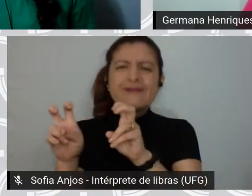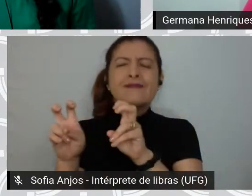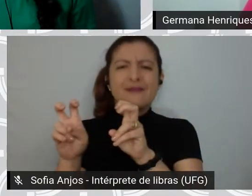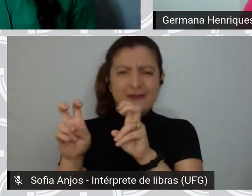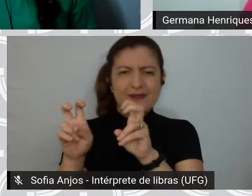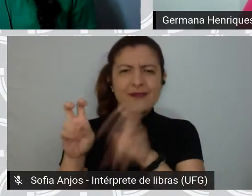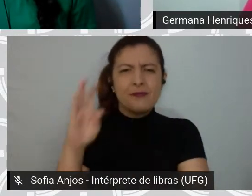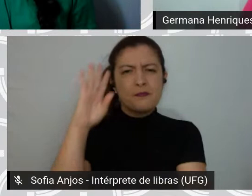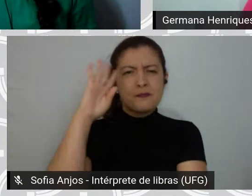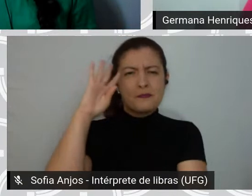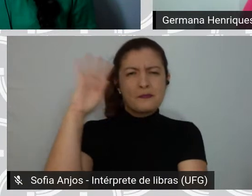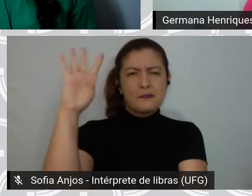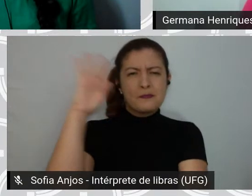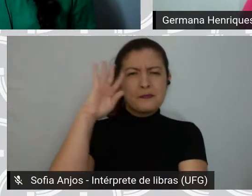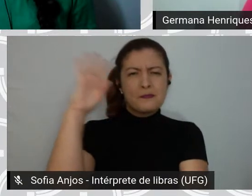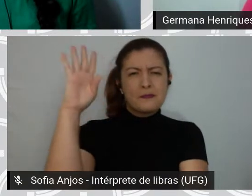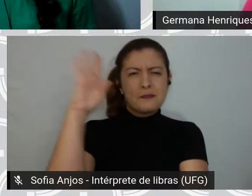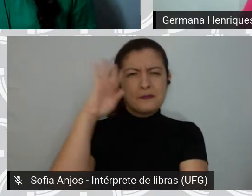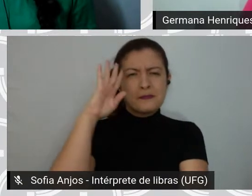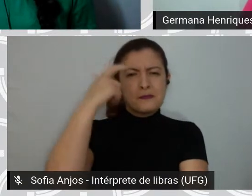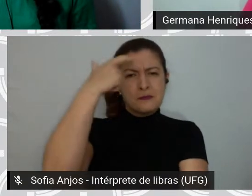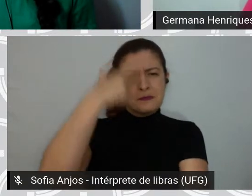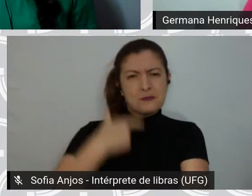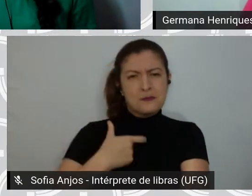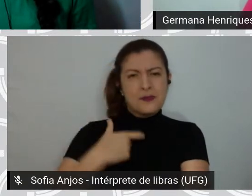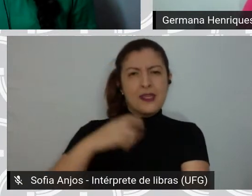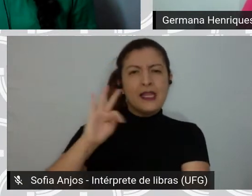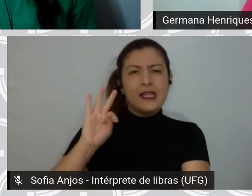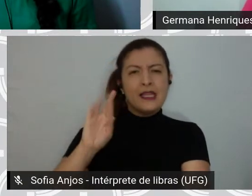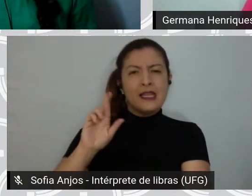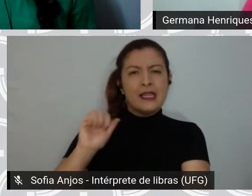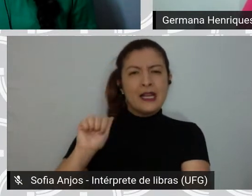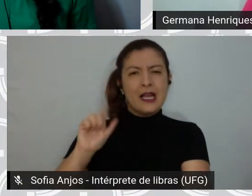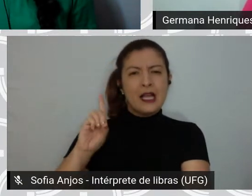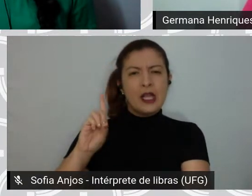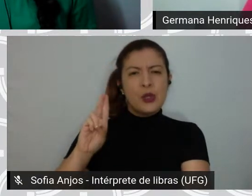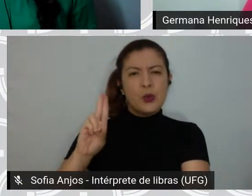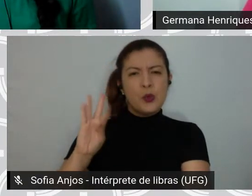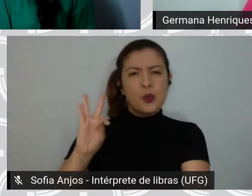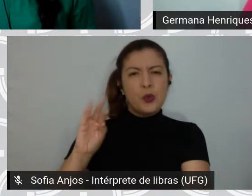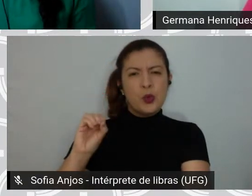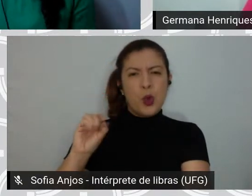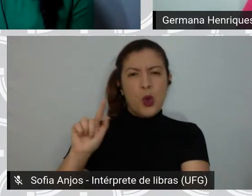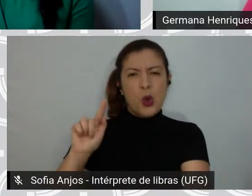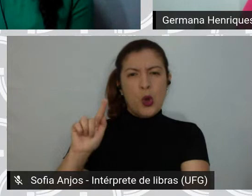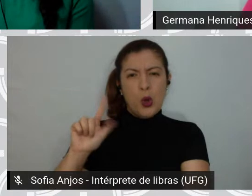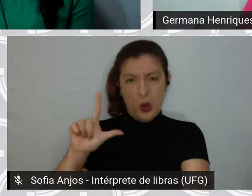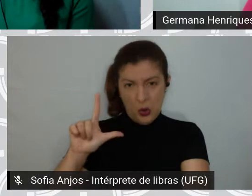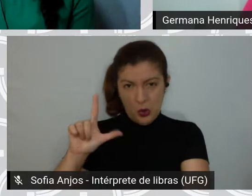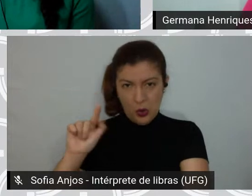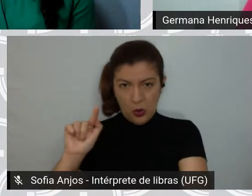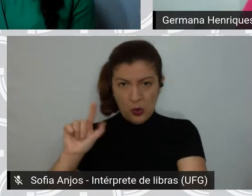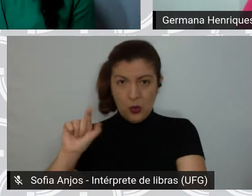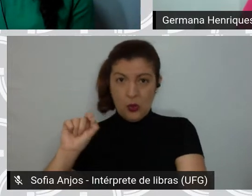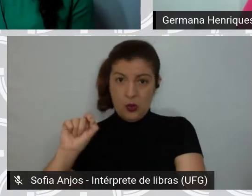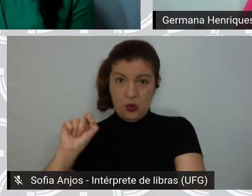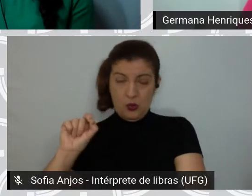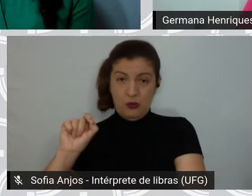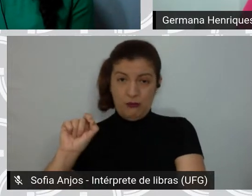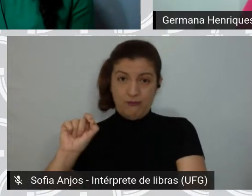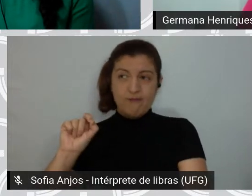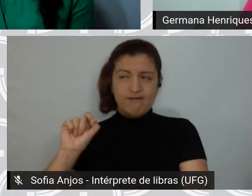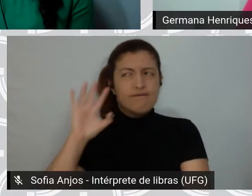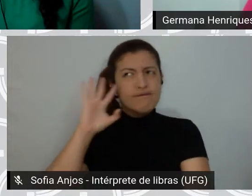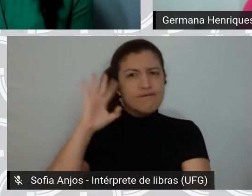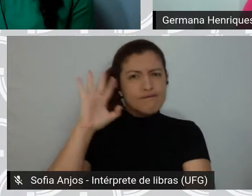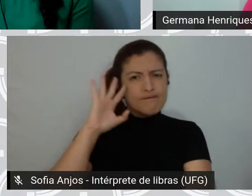Do tradutólogo. Não é? Isso não significa dizer que nós tenhamos que usar o discurso dos historiadores como discursos